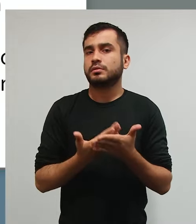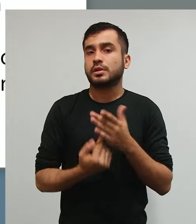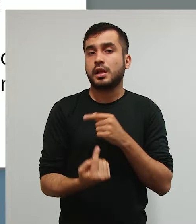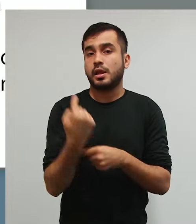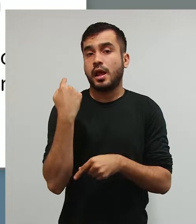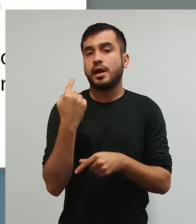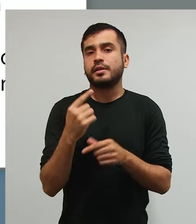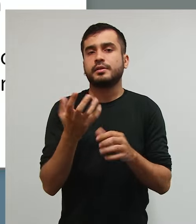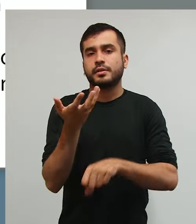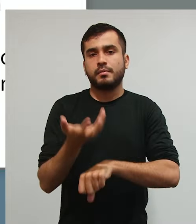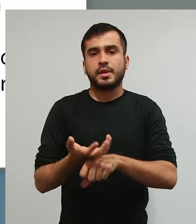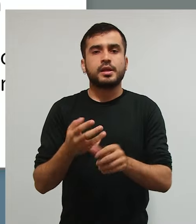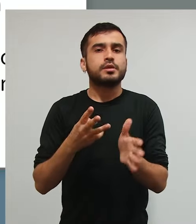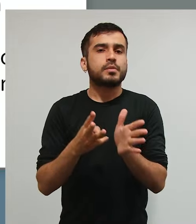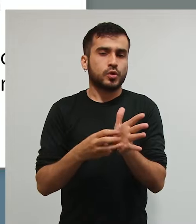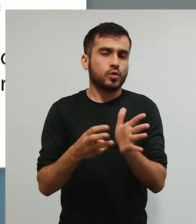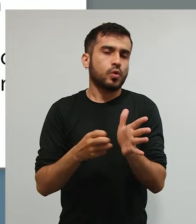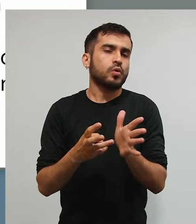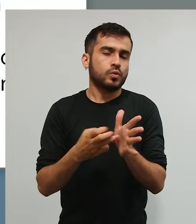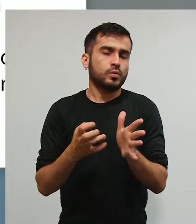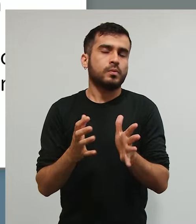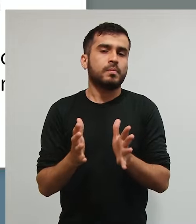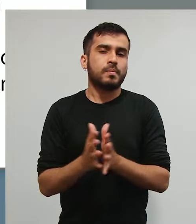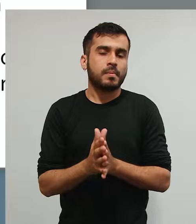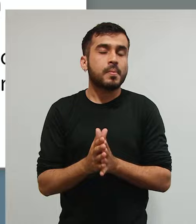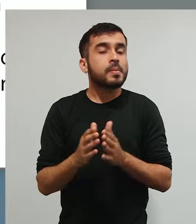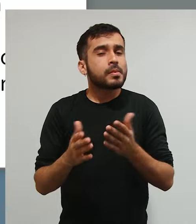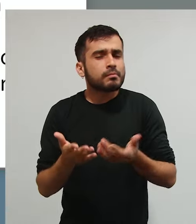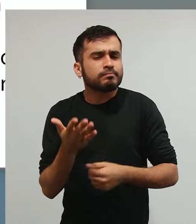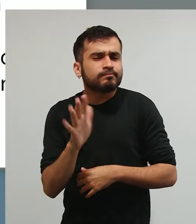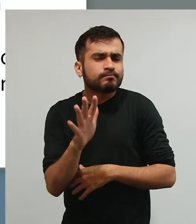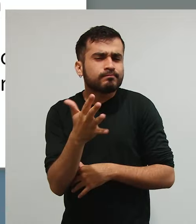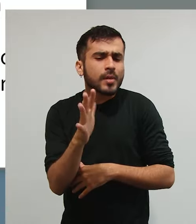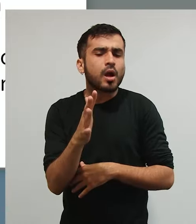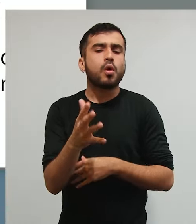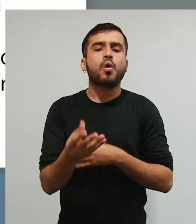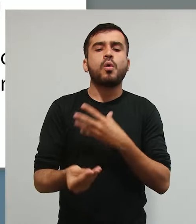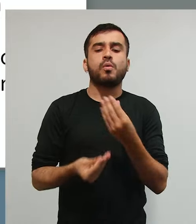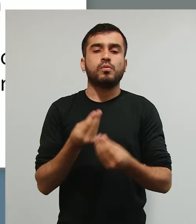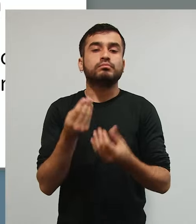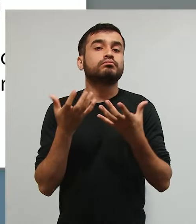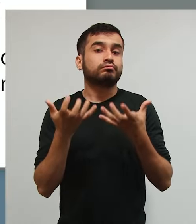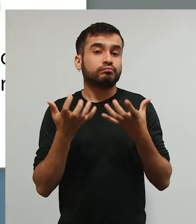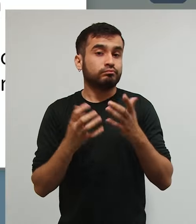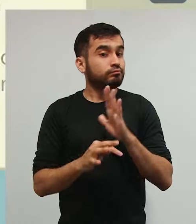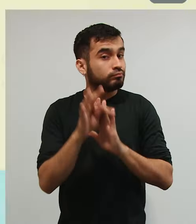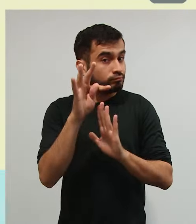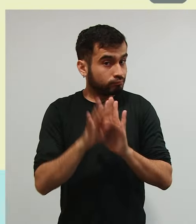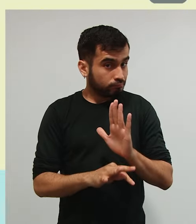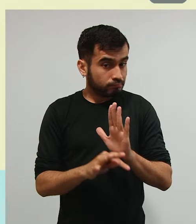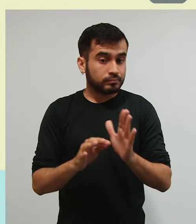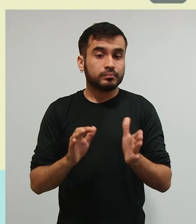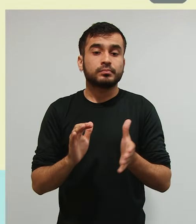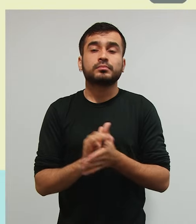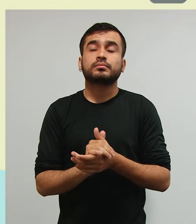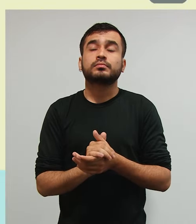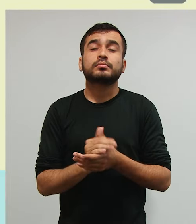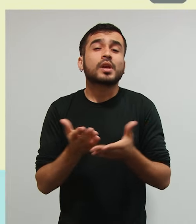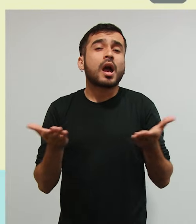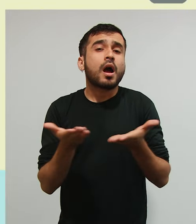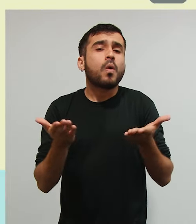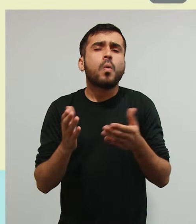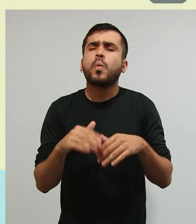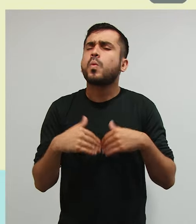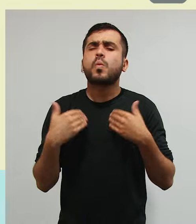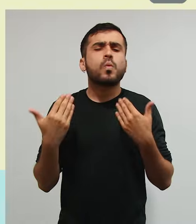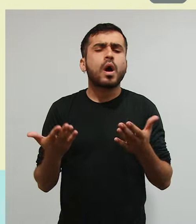contemplar as citações dos autores estudados, citações que vocês vão ver lá em metodologia, certo? Então, essa é mais ou